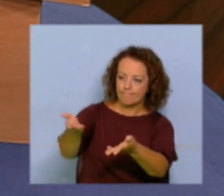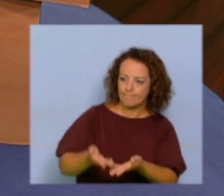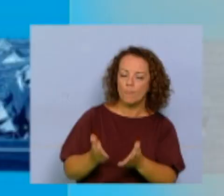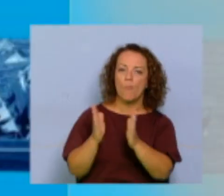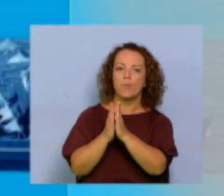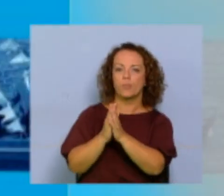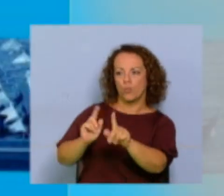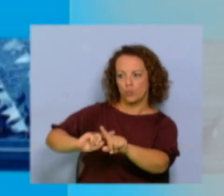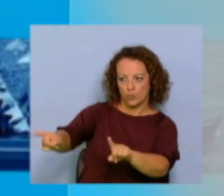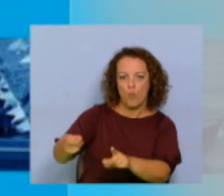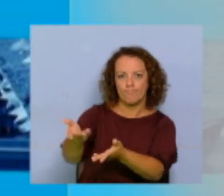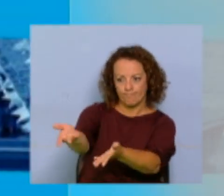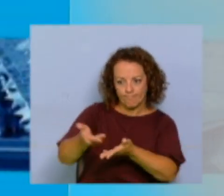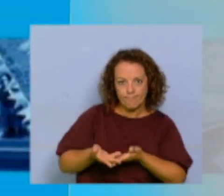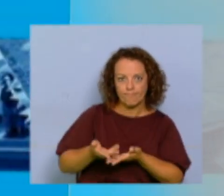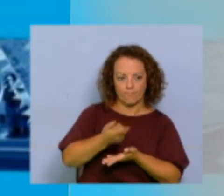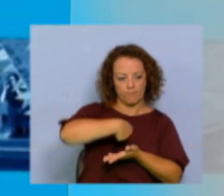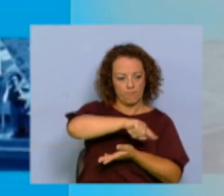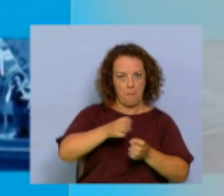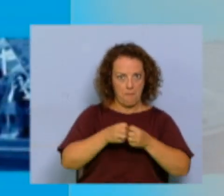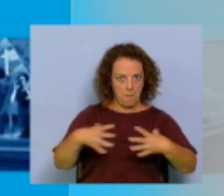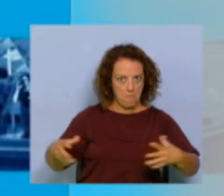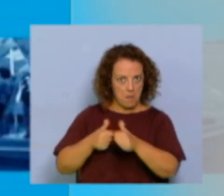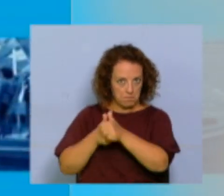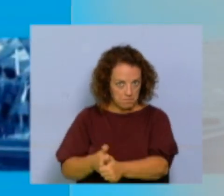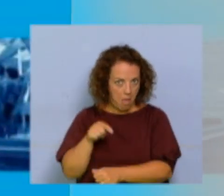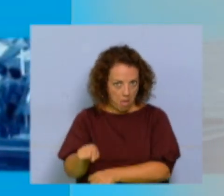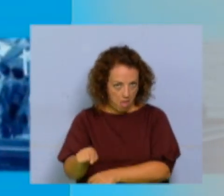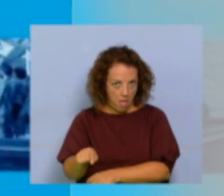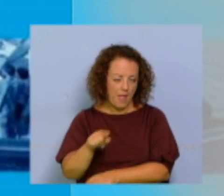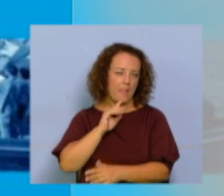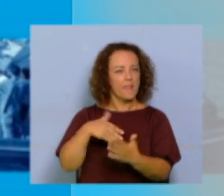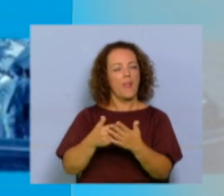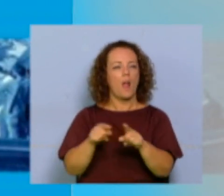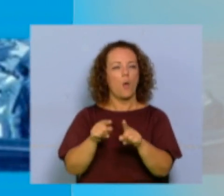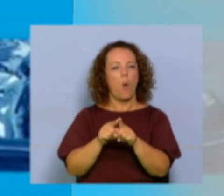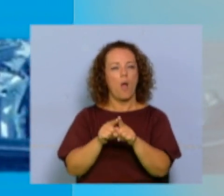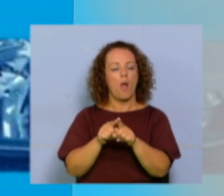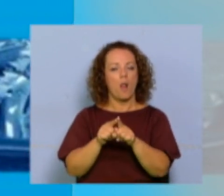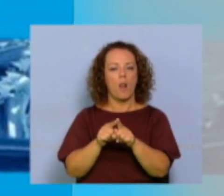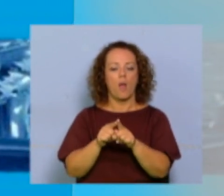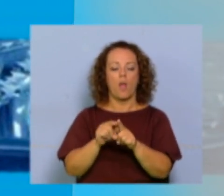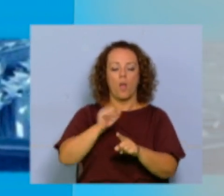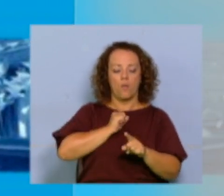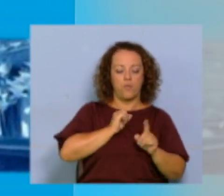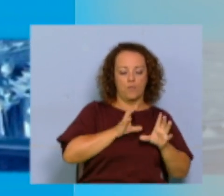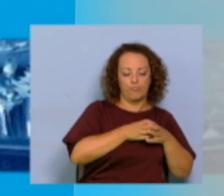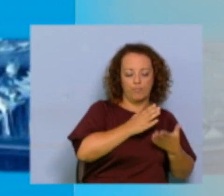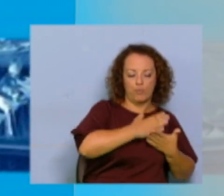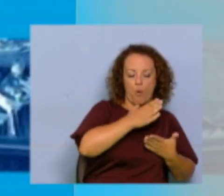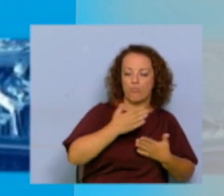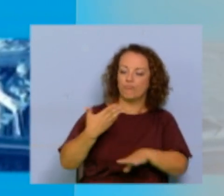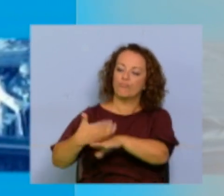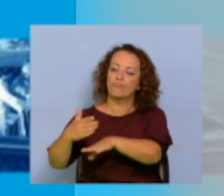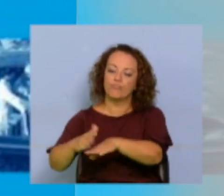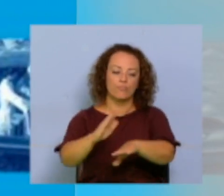uma opção a seguir. Começa-se a mudar um bocadinho o paradigma de estar cada um acantonado na sua pequena quinta, e isto é um trabalho